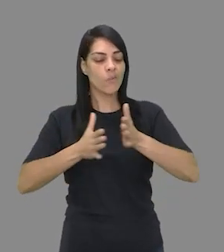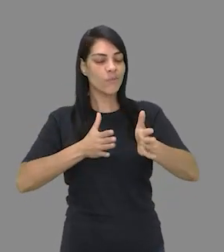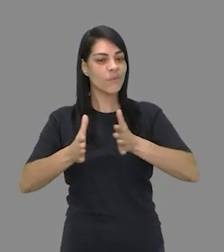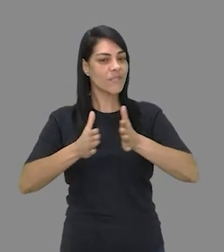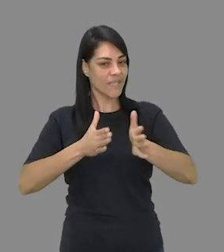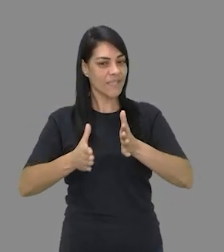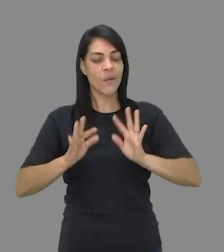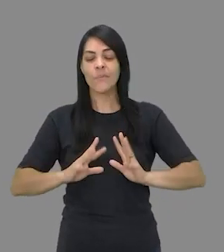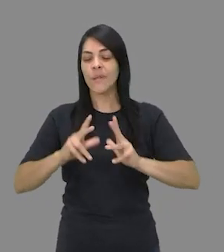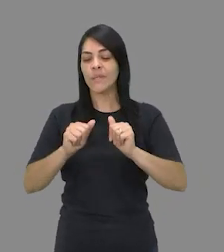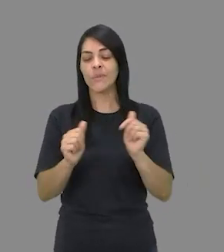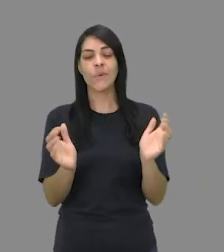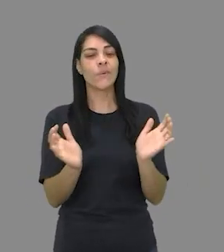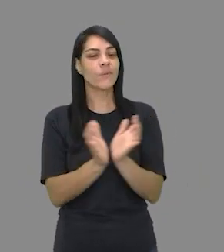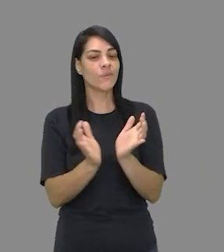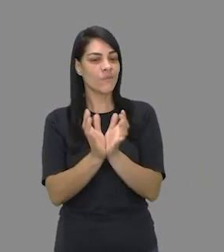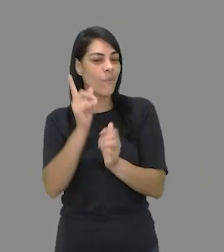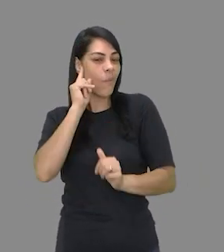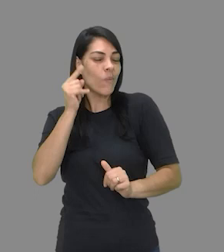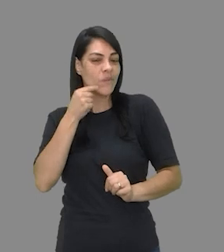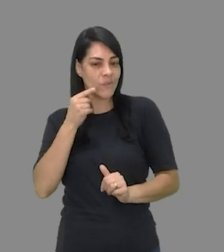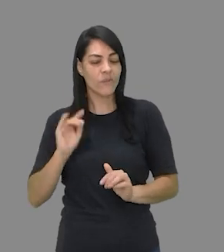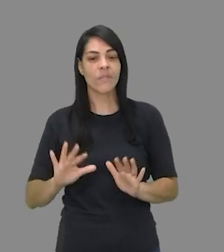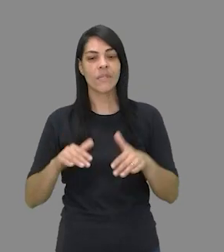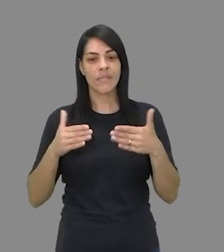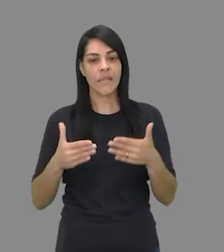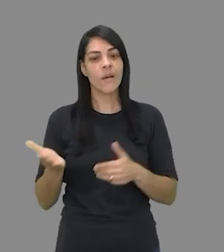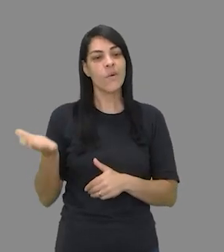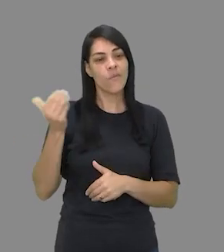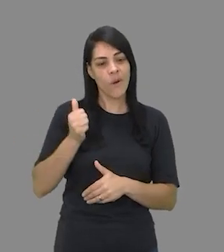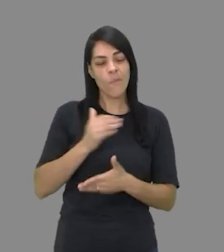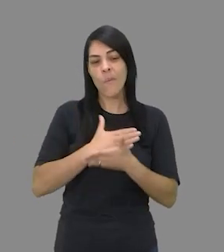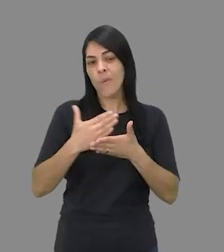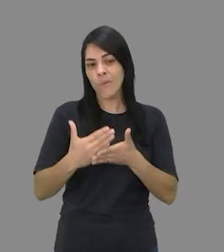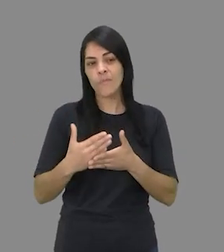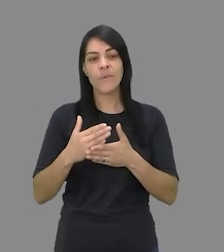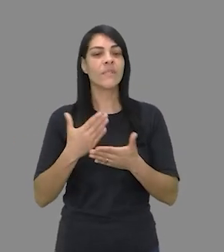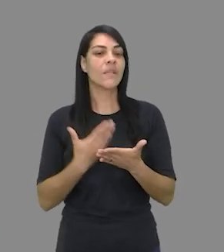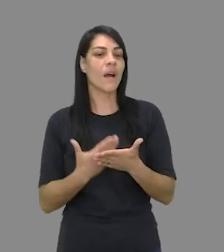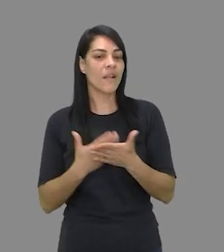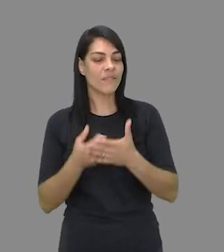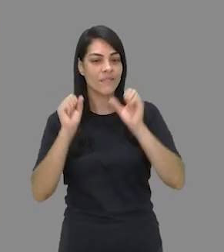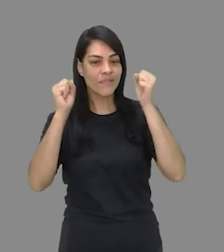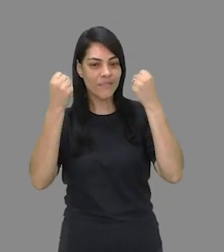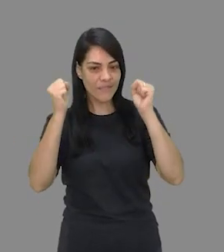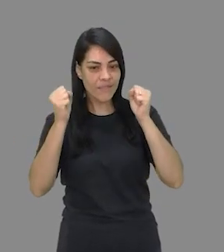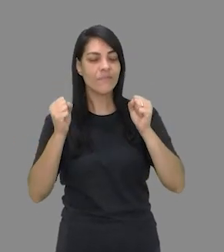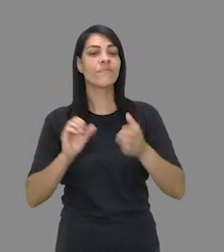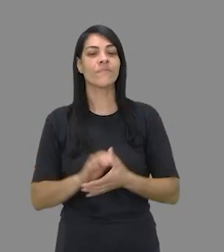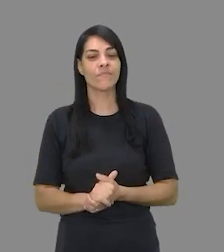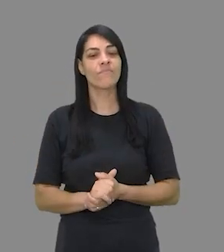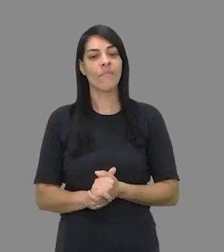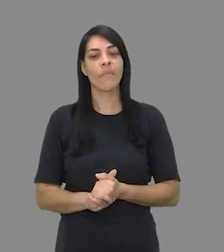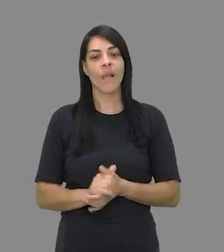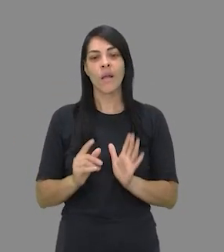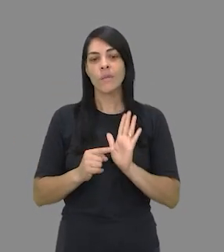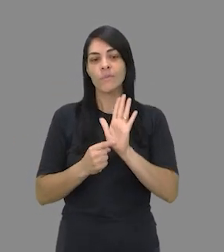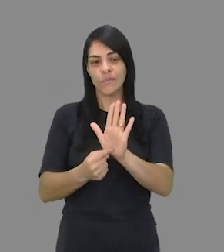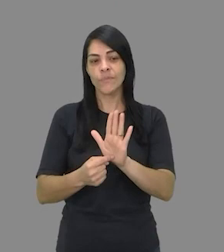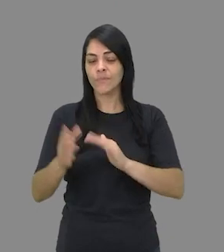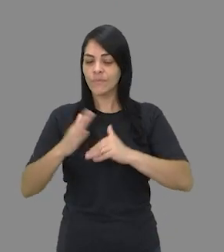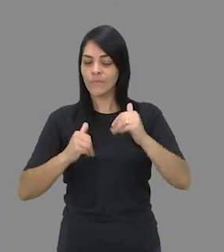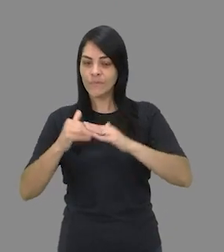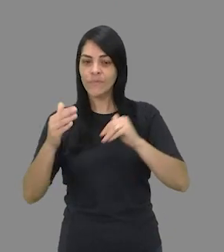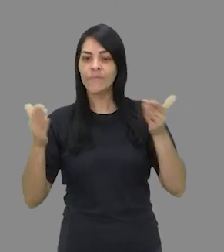ela não consegue alcançar. Então, vamos para mais essa aula de Educação Física, aula baseada na habilidade mostrada agora. Sigam